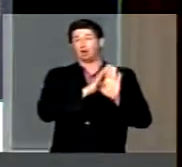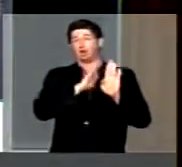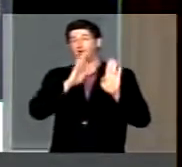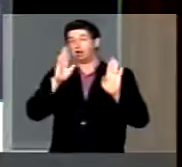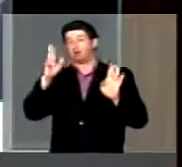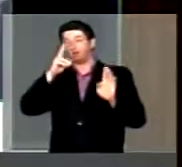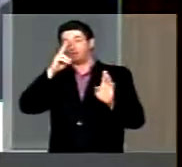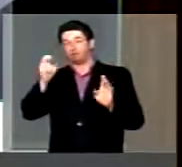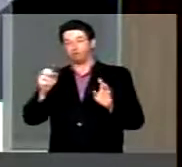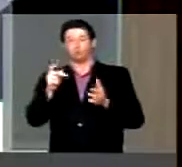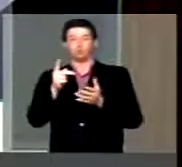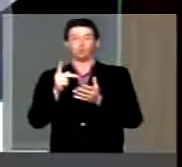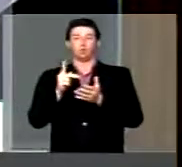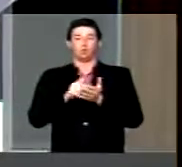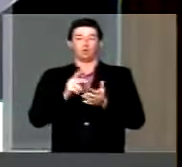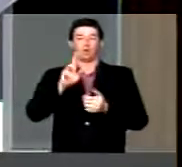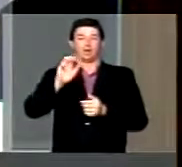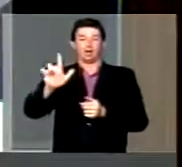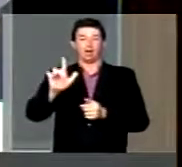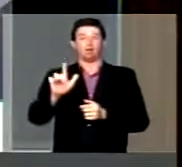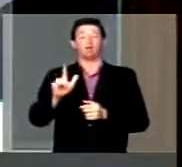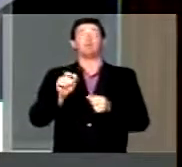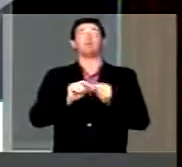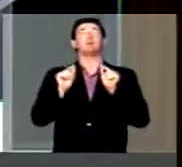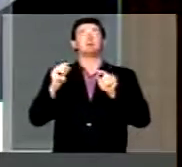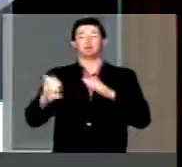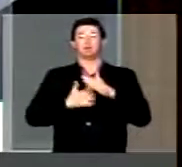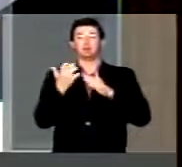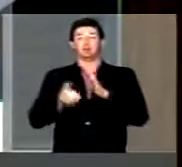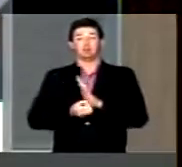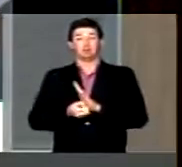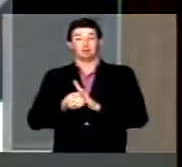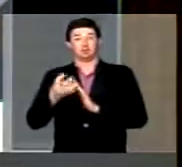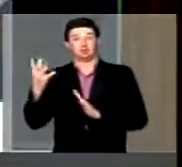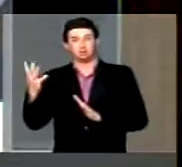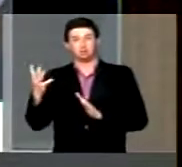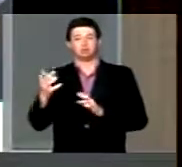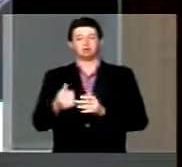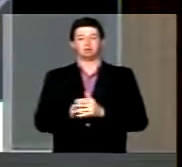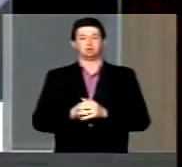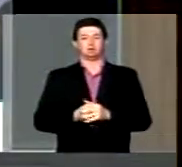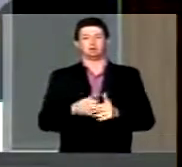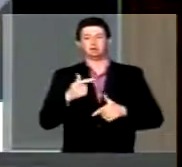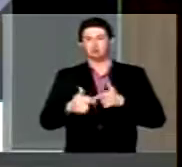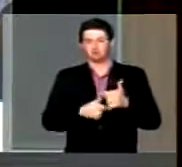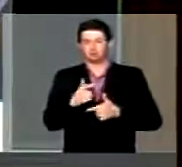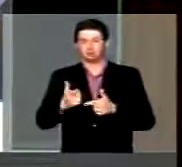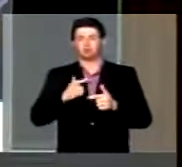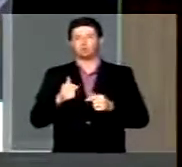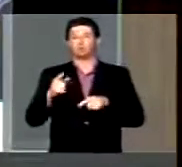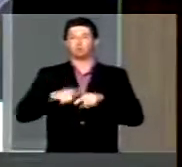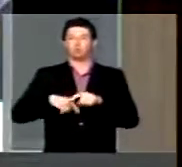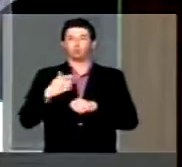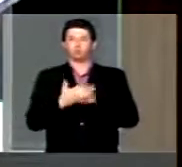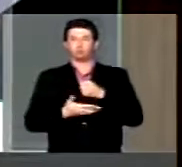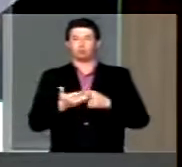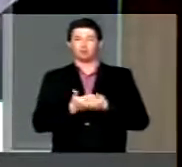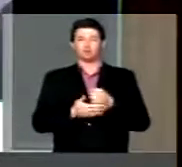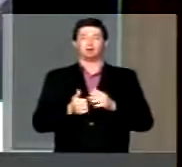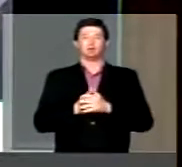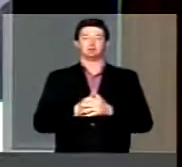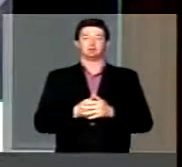real fortalecido fez com que muitas empresas passassem a trabalhar com insumos